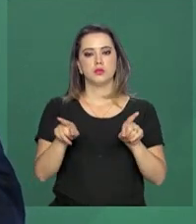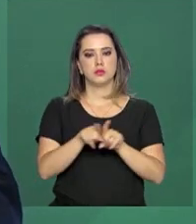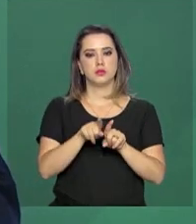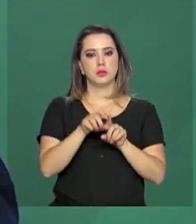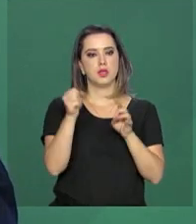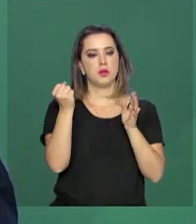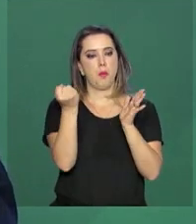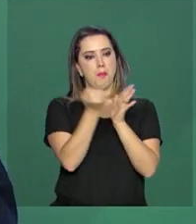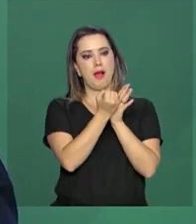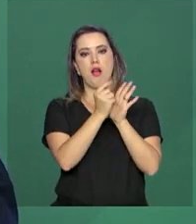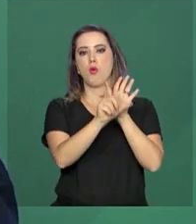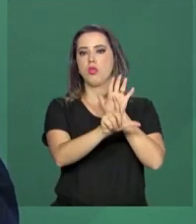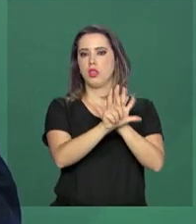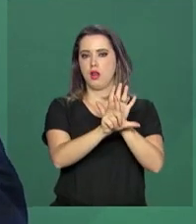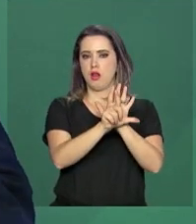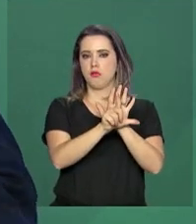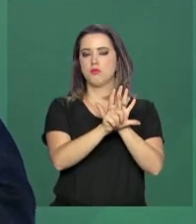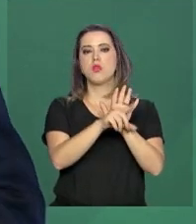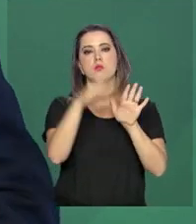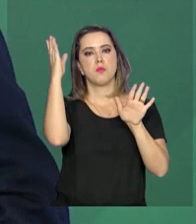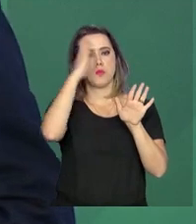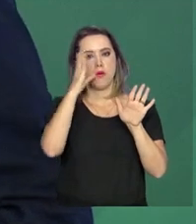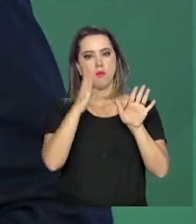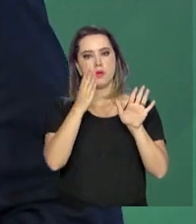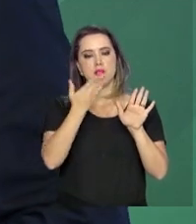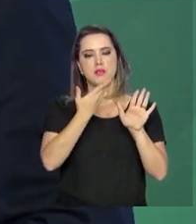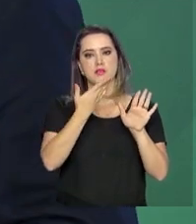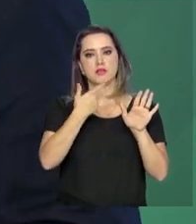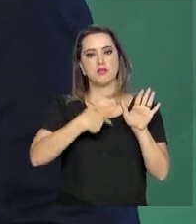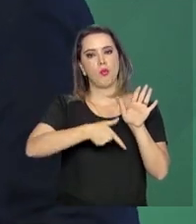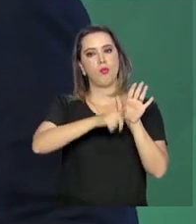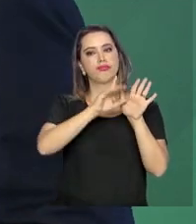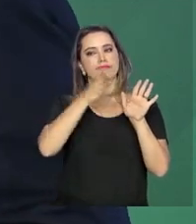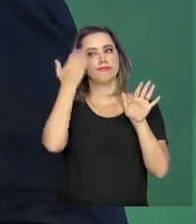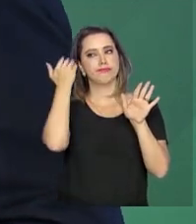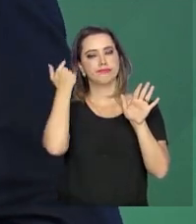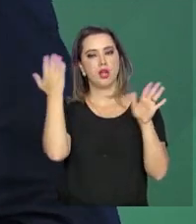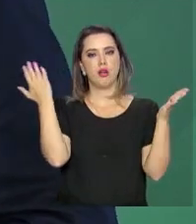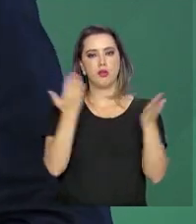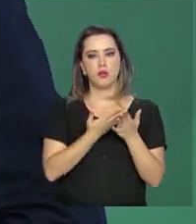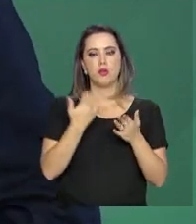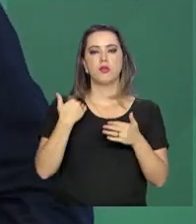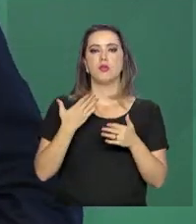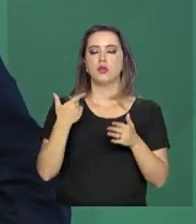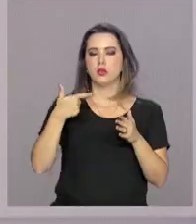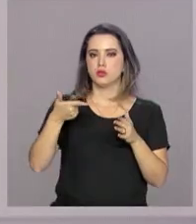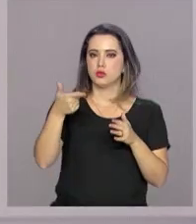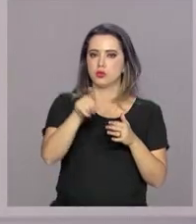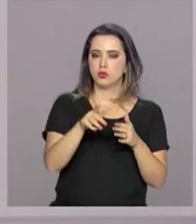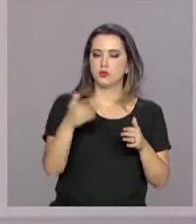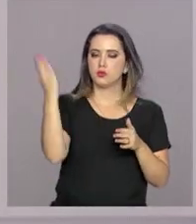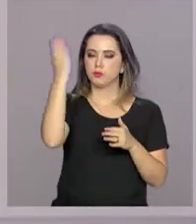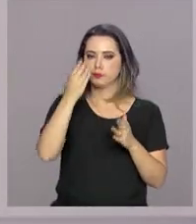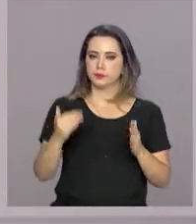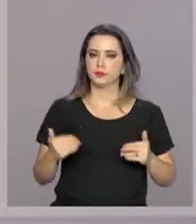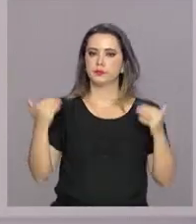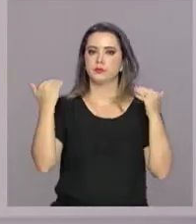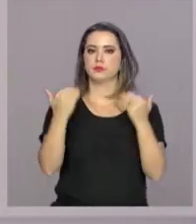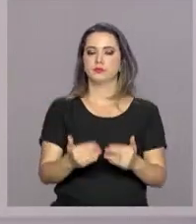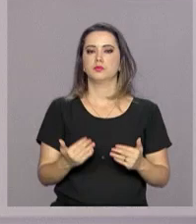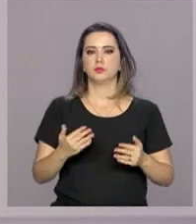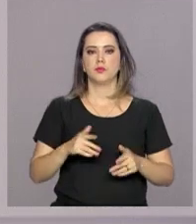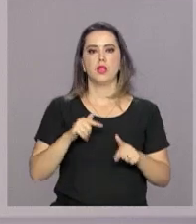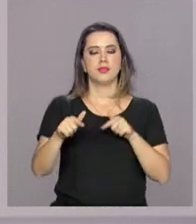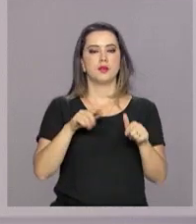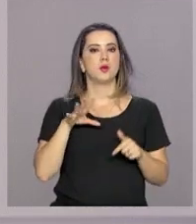brasil se colocava de vanguarda essa lei é mais um avanço nessa vanguarda trabalhadores